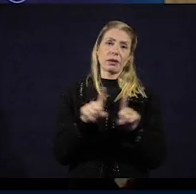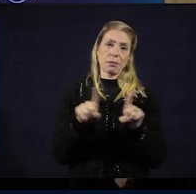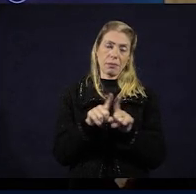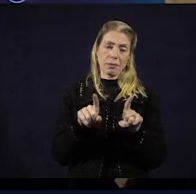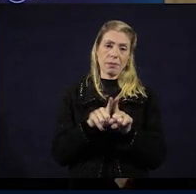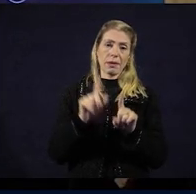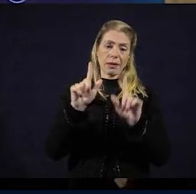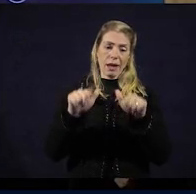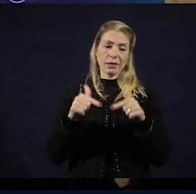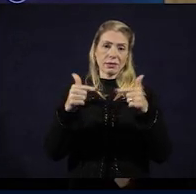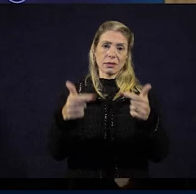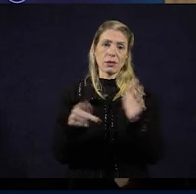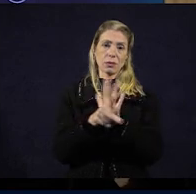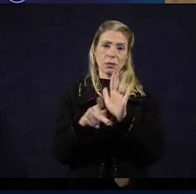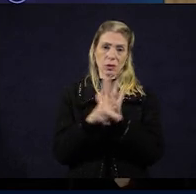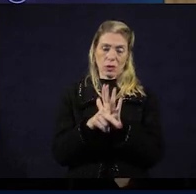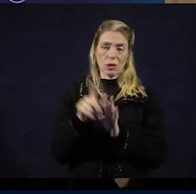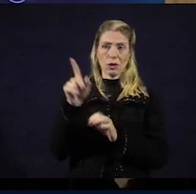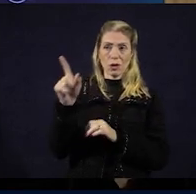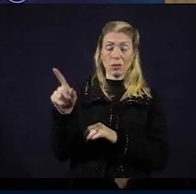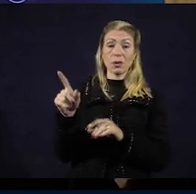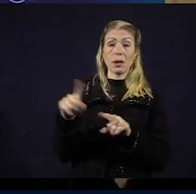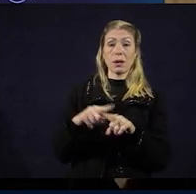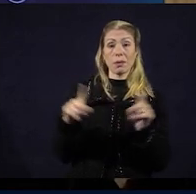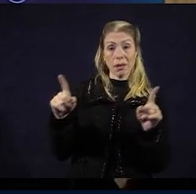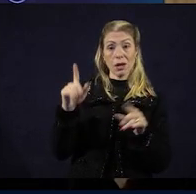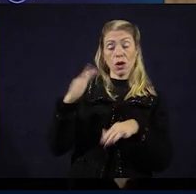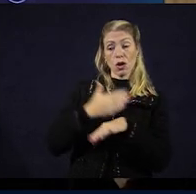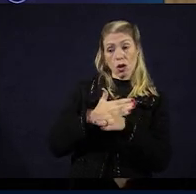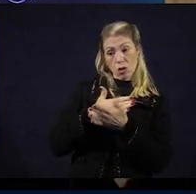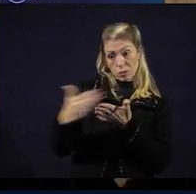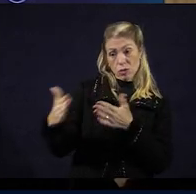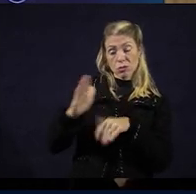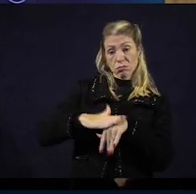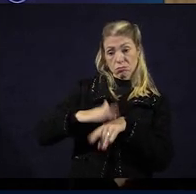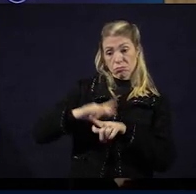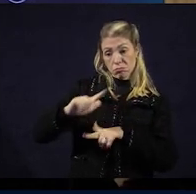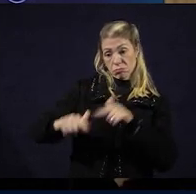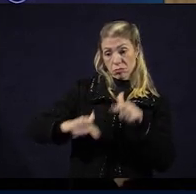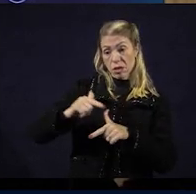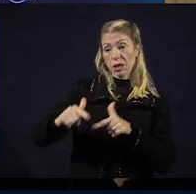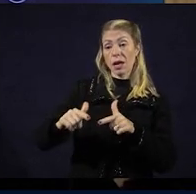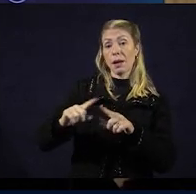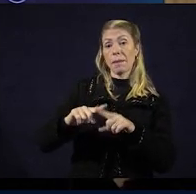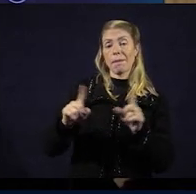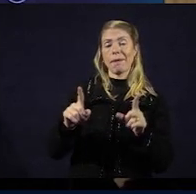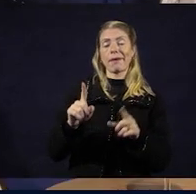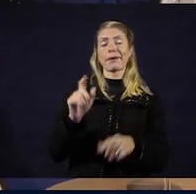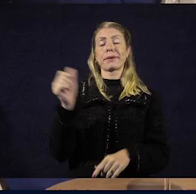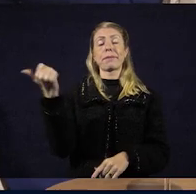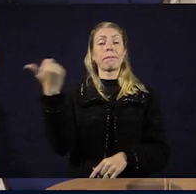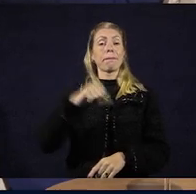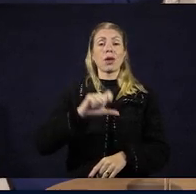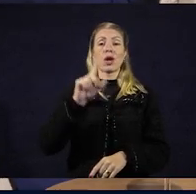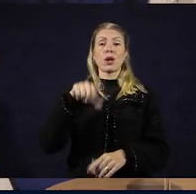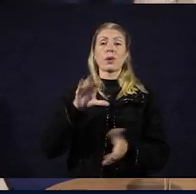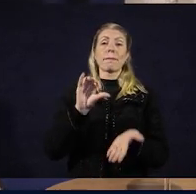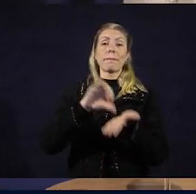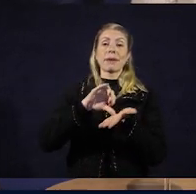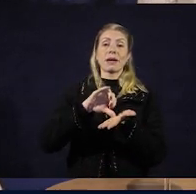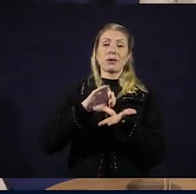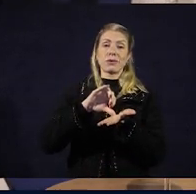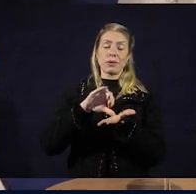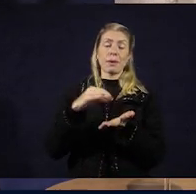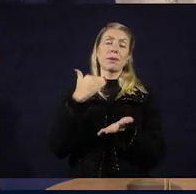Fred Mas enfim com atraso o feto começou a agir agora A pior coisa do mundo é o banco central atrasado porque aí você tem que ser